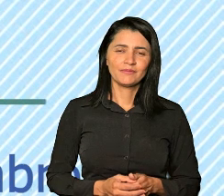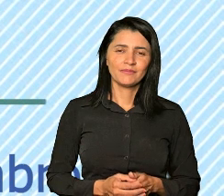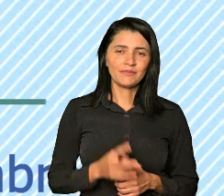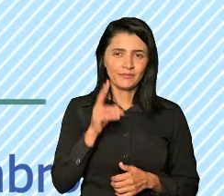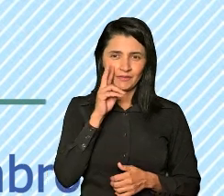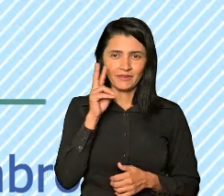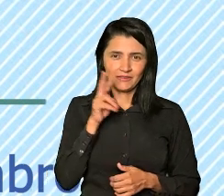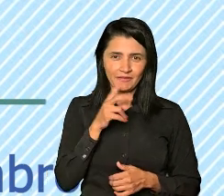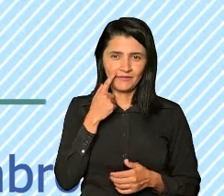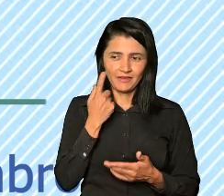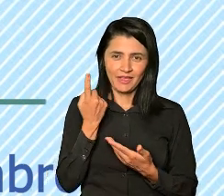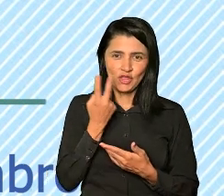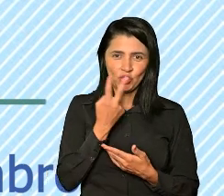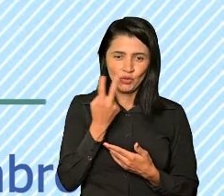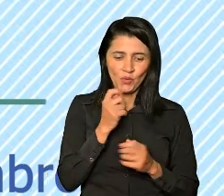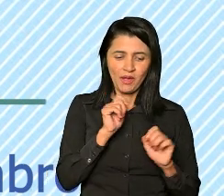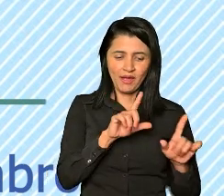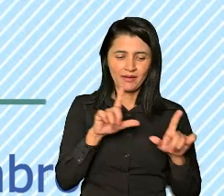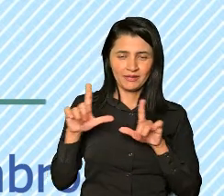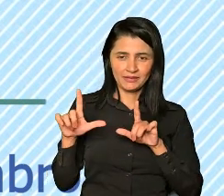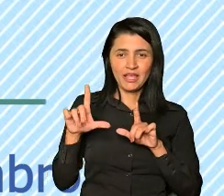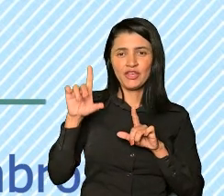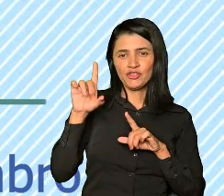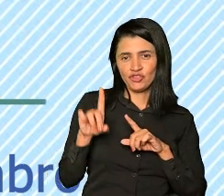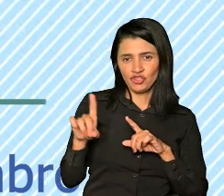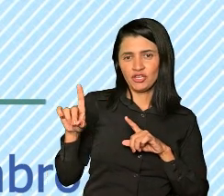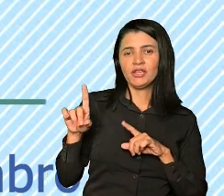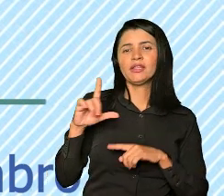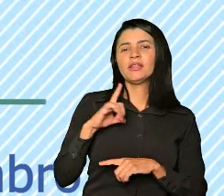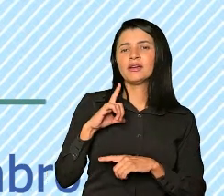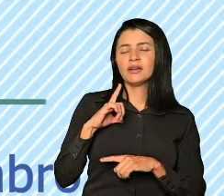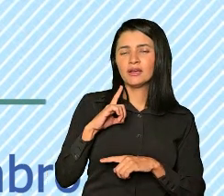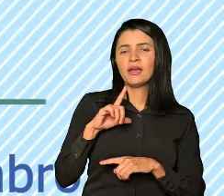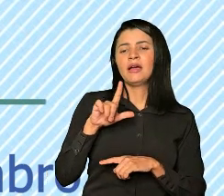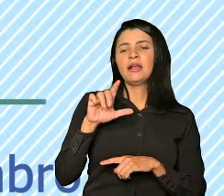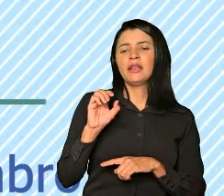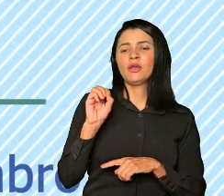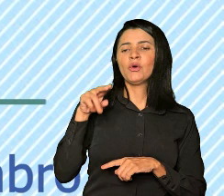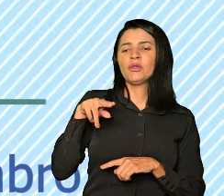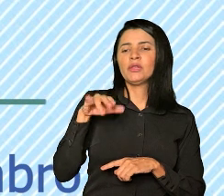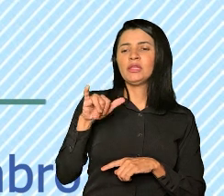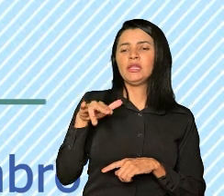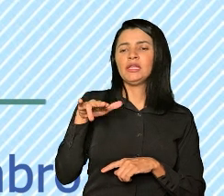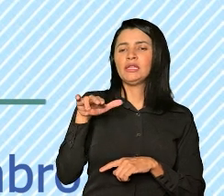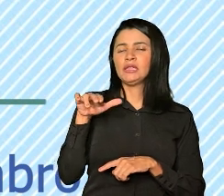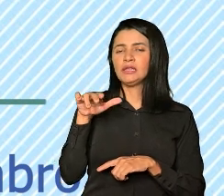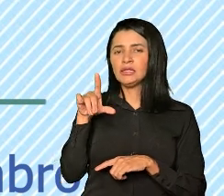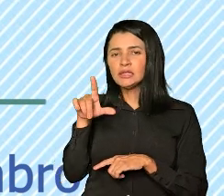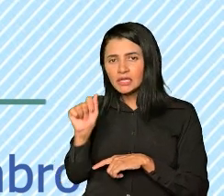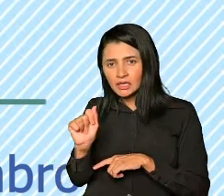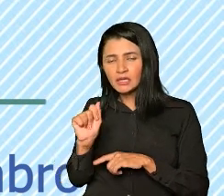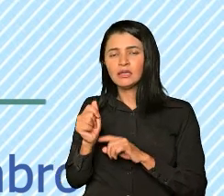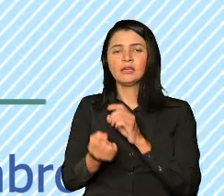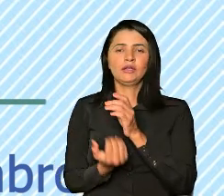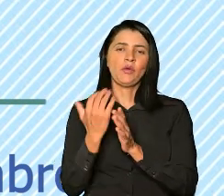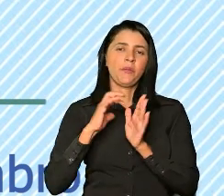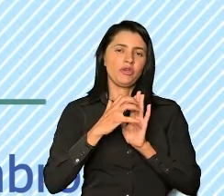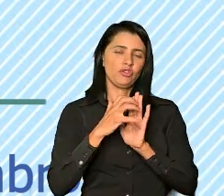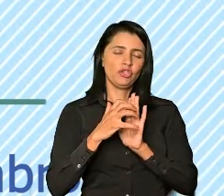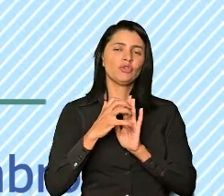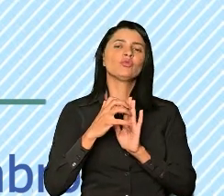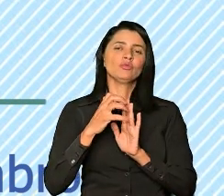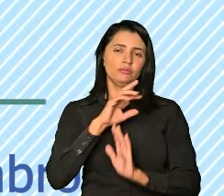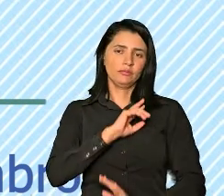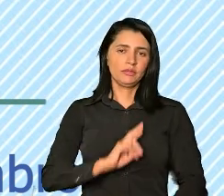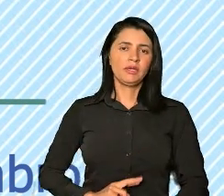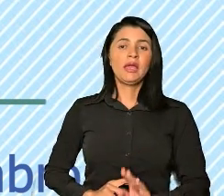Aí você tem 2 imagens belíssimas. À minha direita, vocês têm a Leolinda Daltro, essa que fundou o Partido Republicano, e